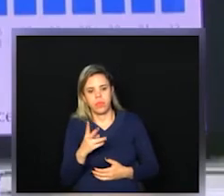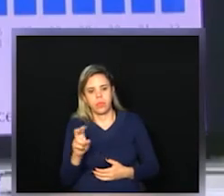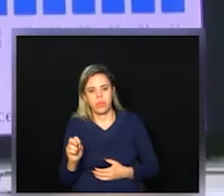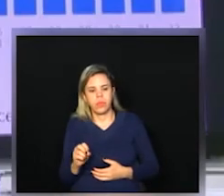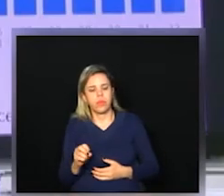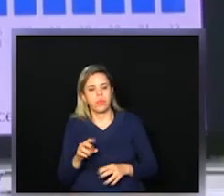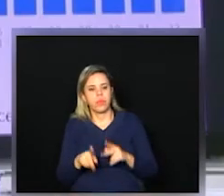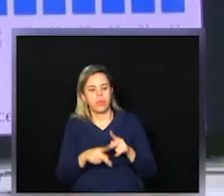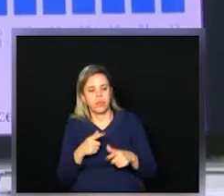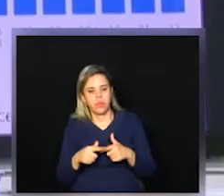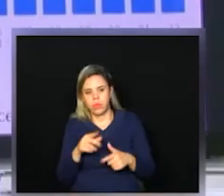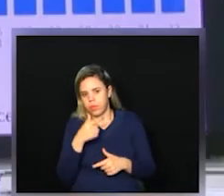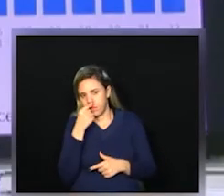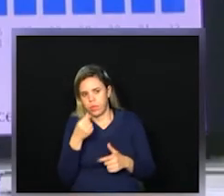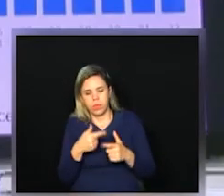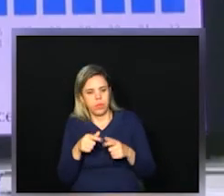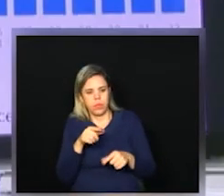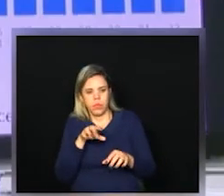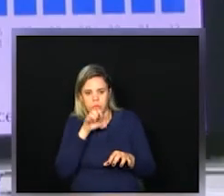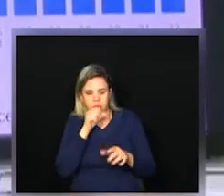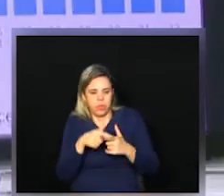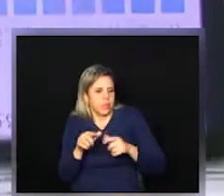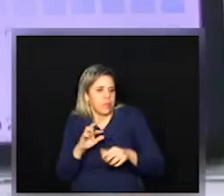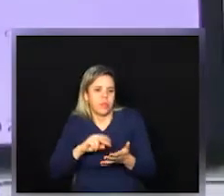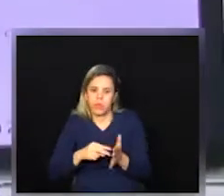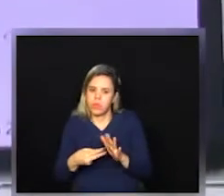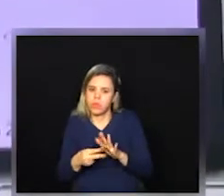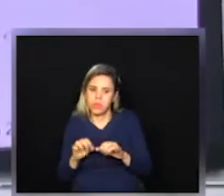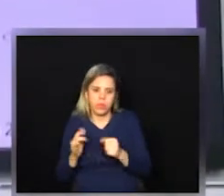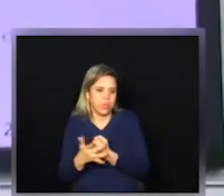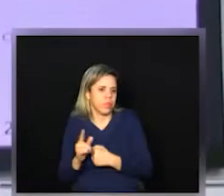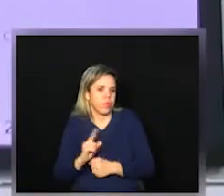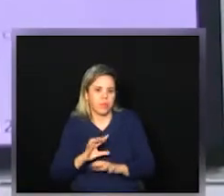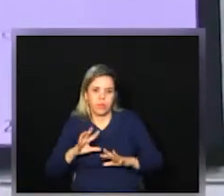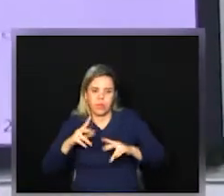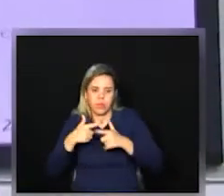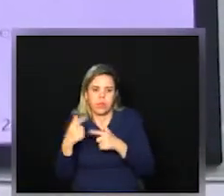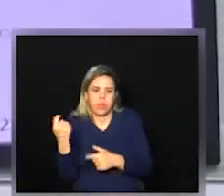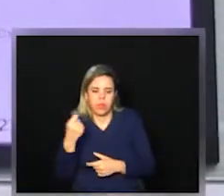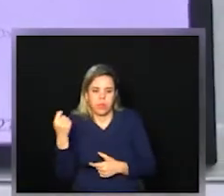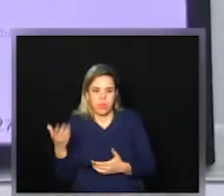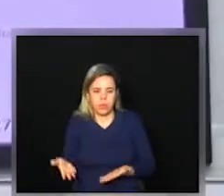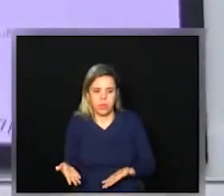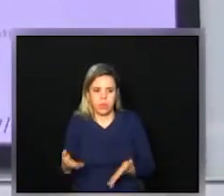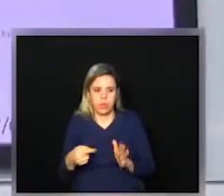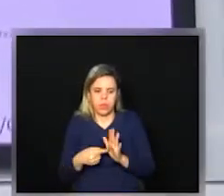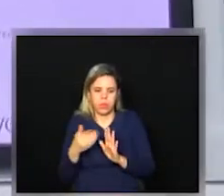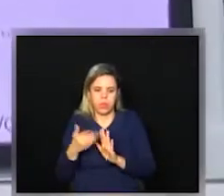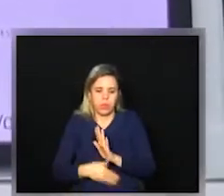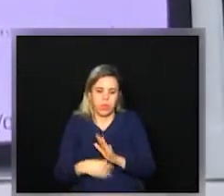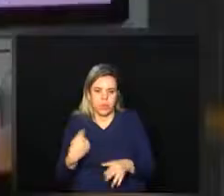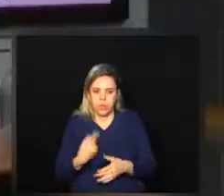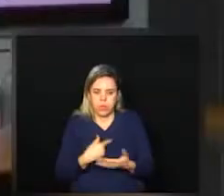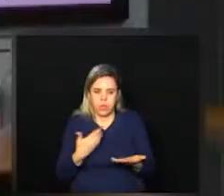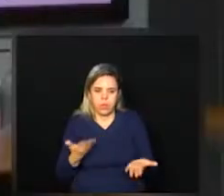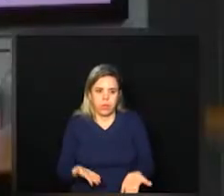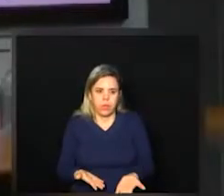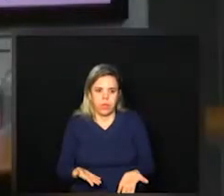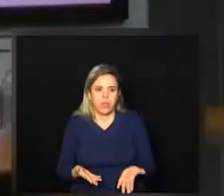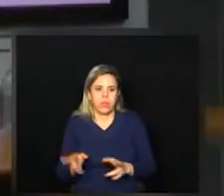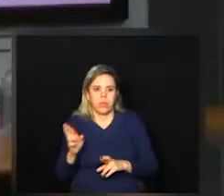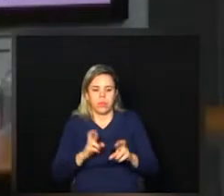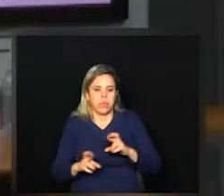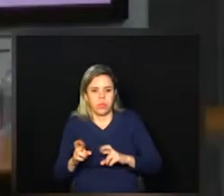sintomas respiratórios, não quer dizer que seja Covid. Todos os casos graves que são notificados para nós,